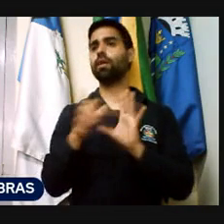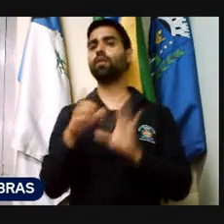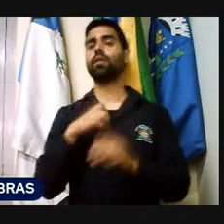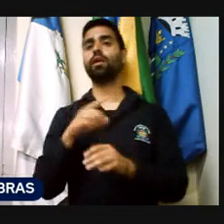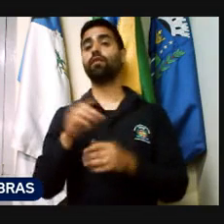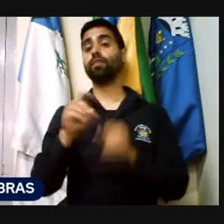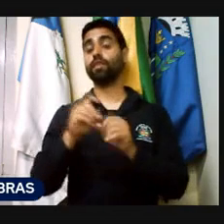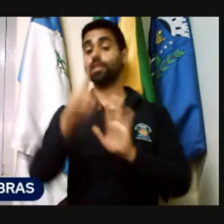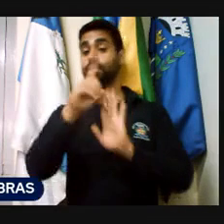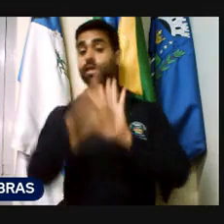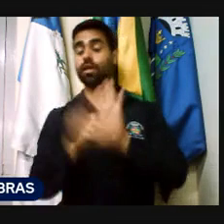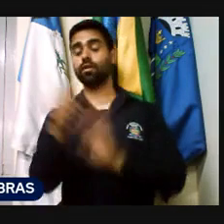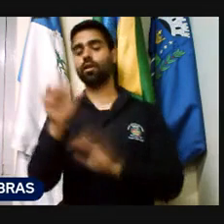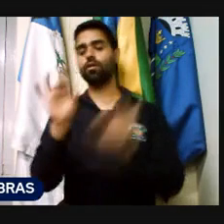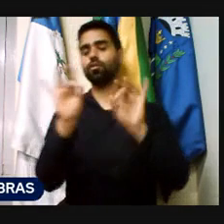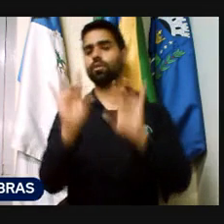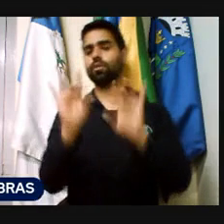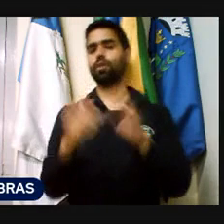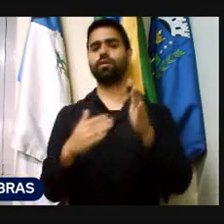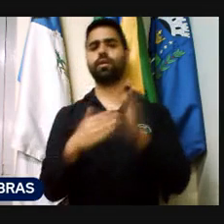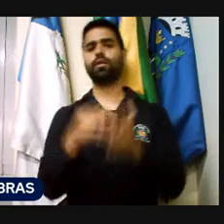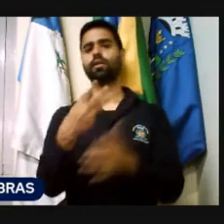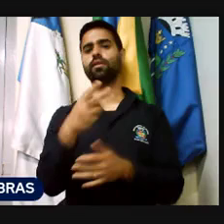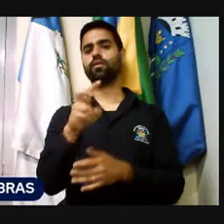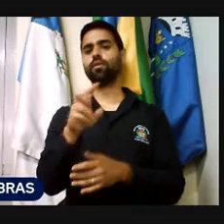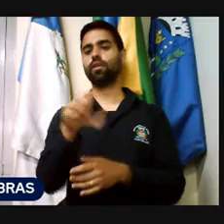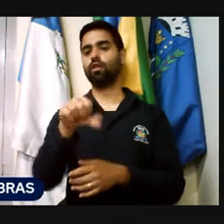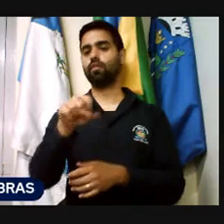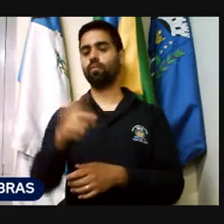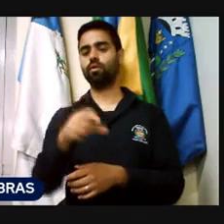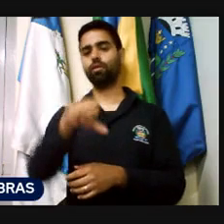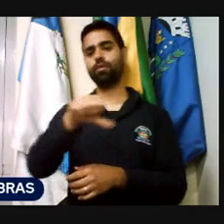por decreto crédito especial até o valor de